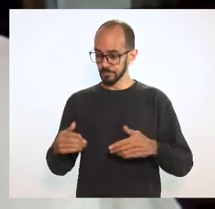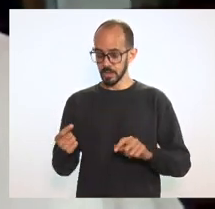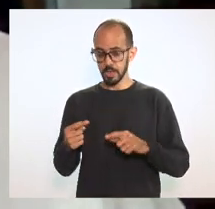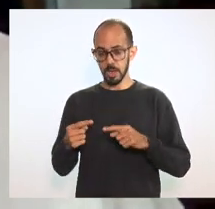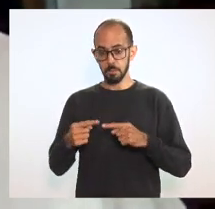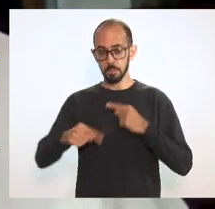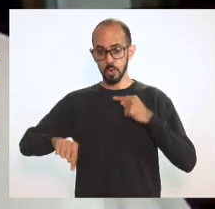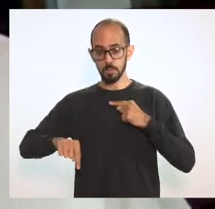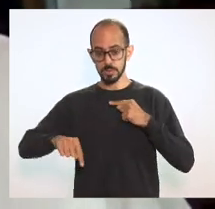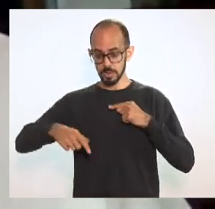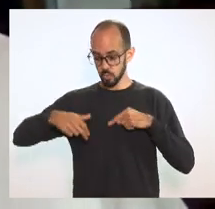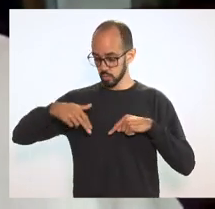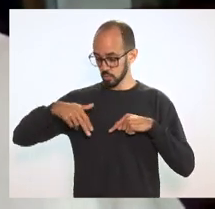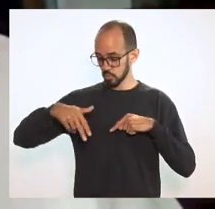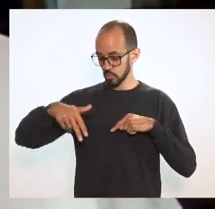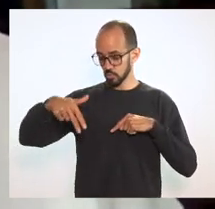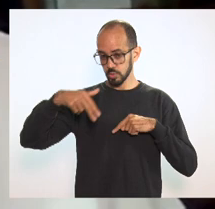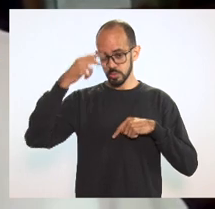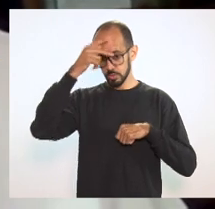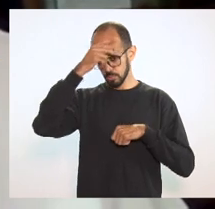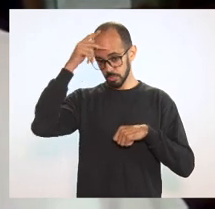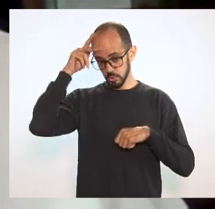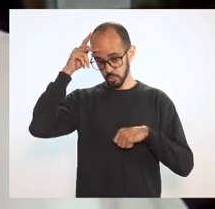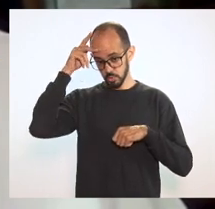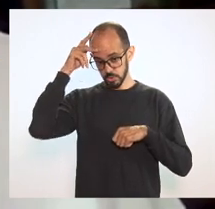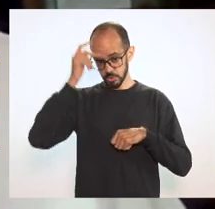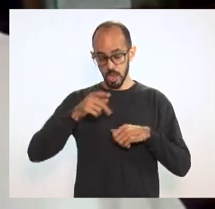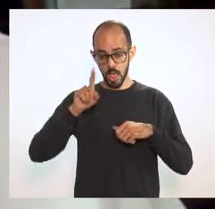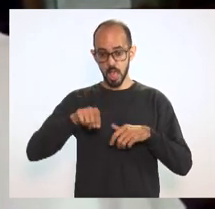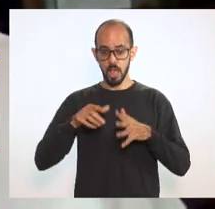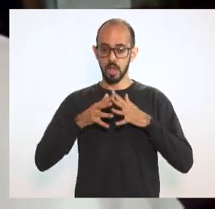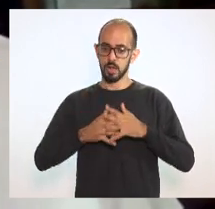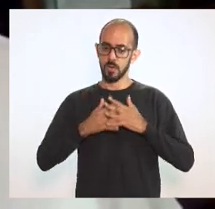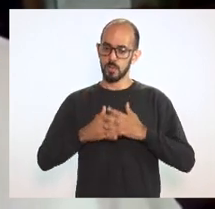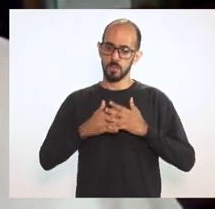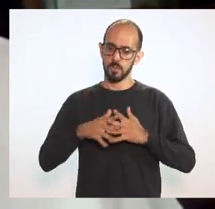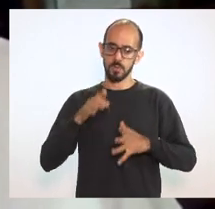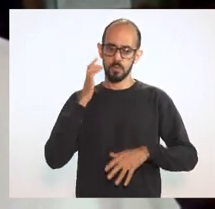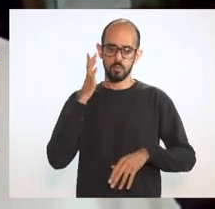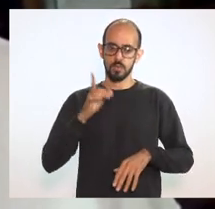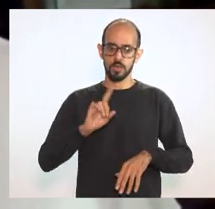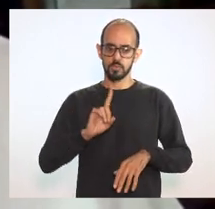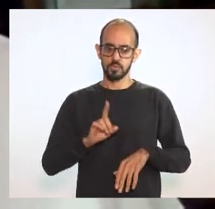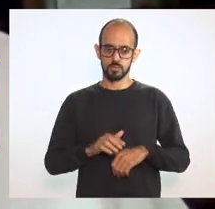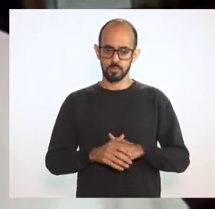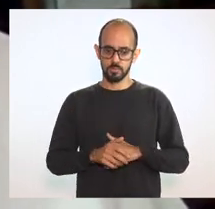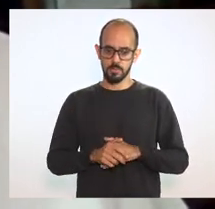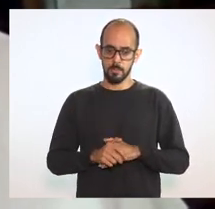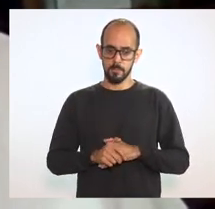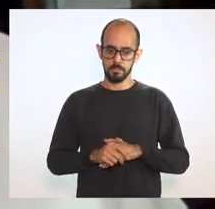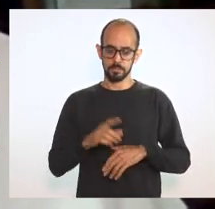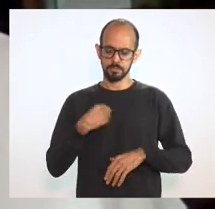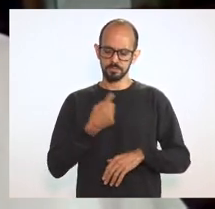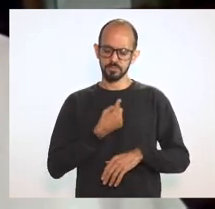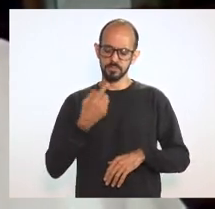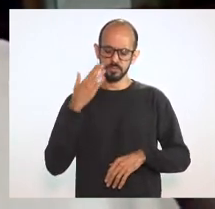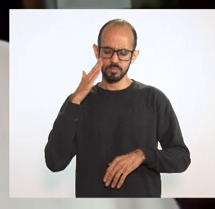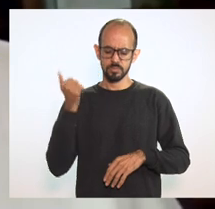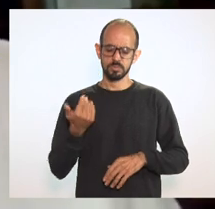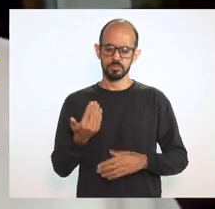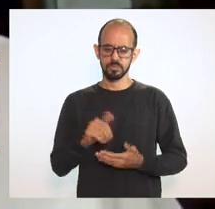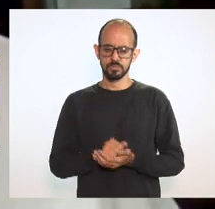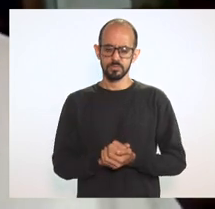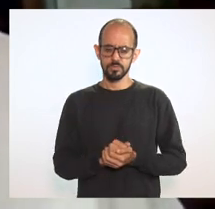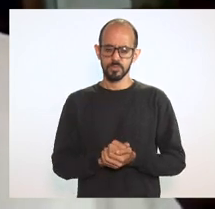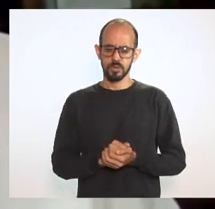pessoas é algo extremamente complexo. Não é fácil, nós sabemos disso. Né? Tanto o deputado